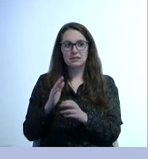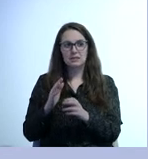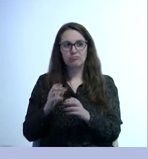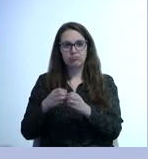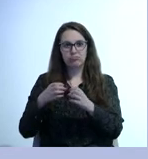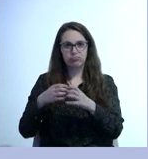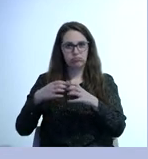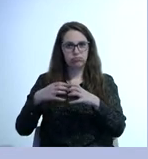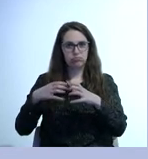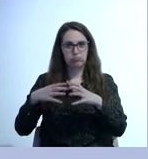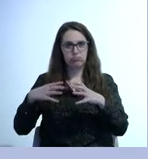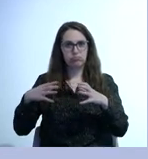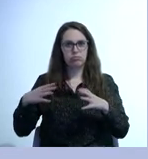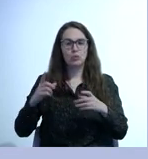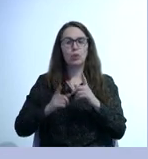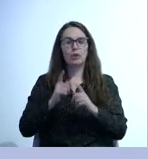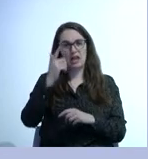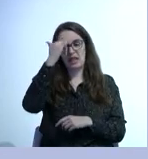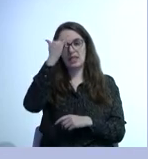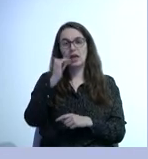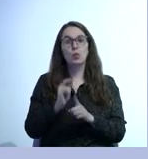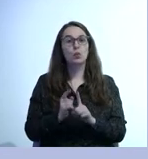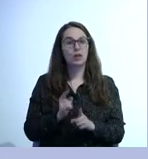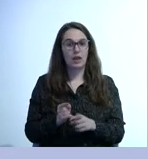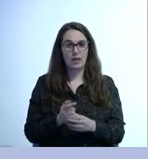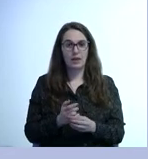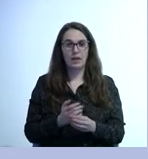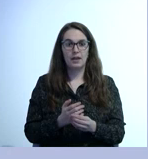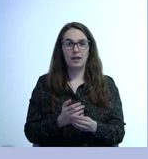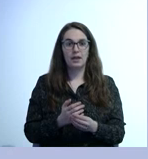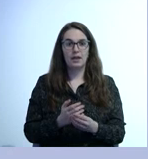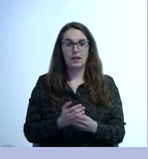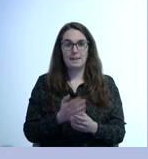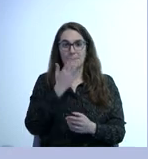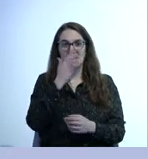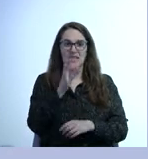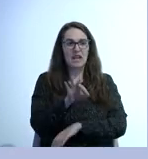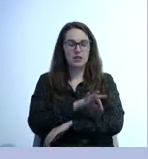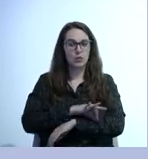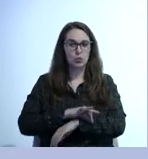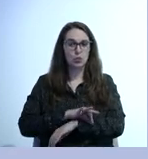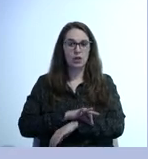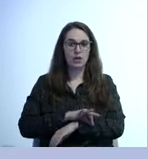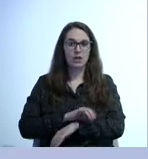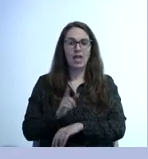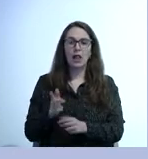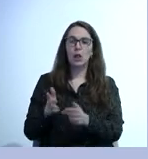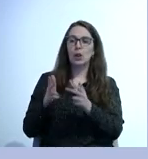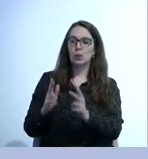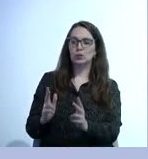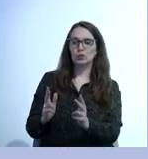fulminante, a ideia generalizada de que a arquitetura é um